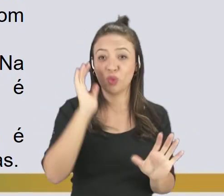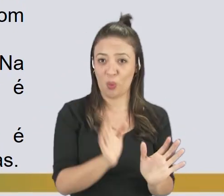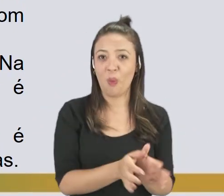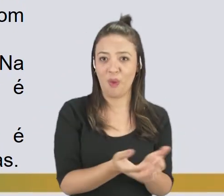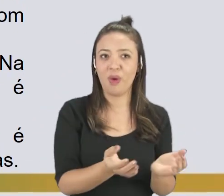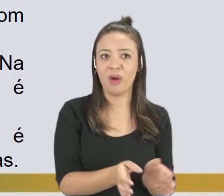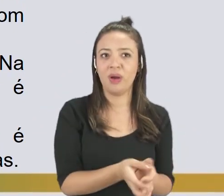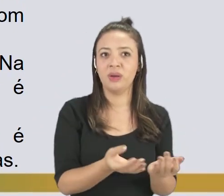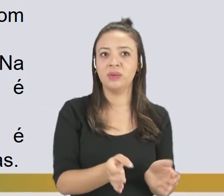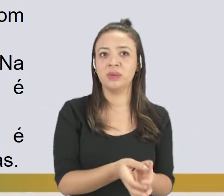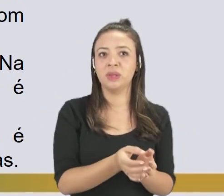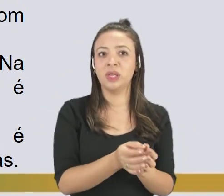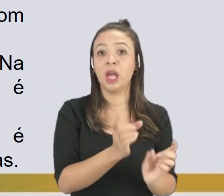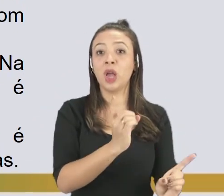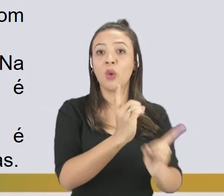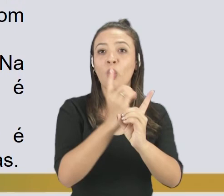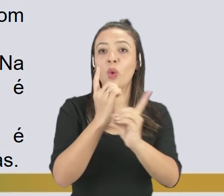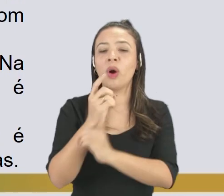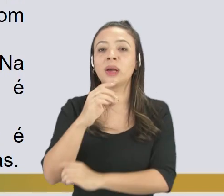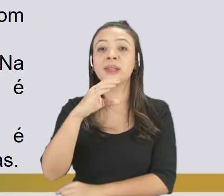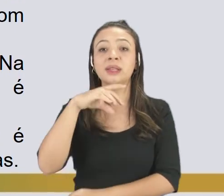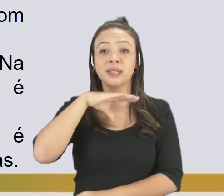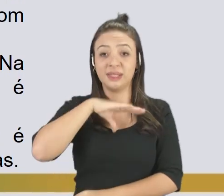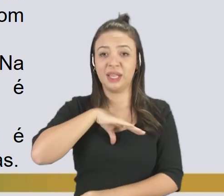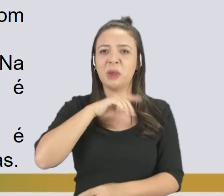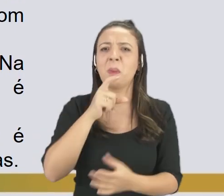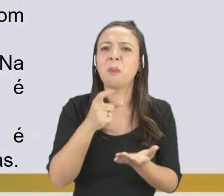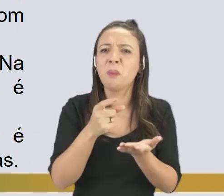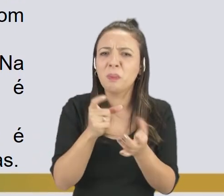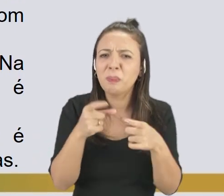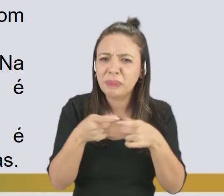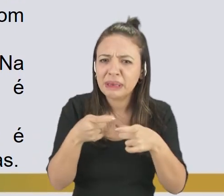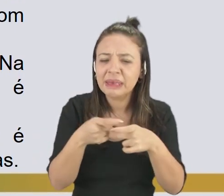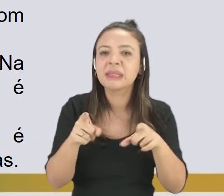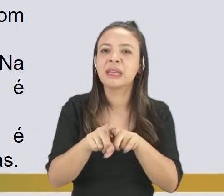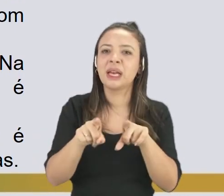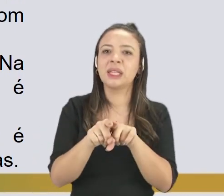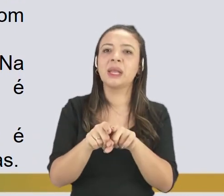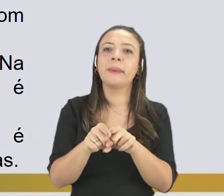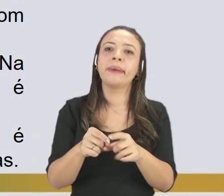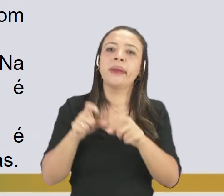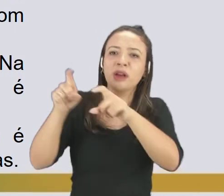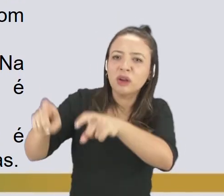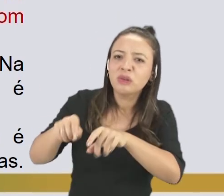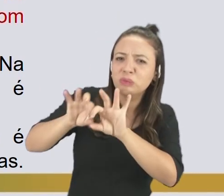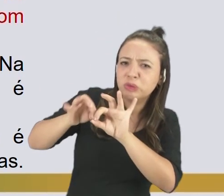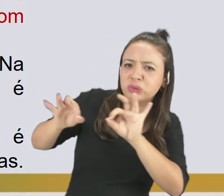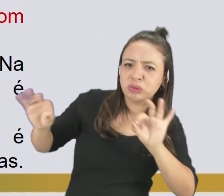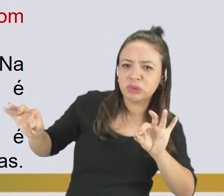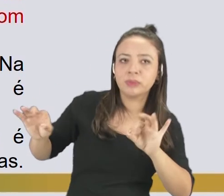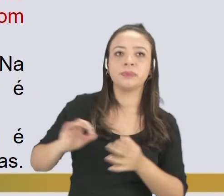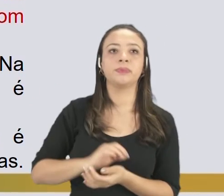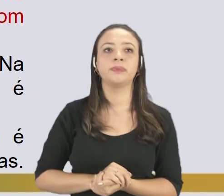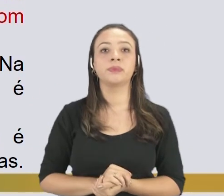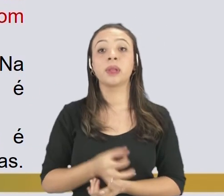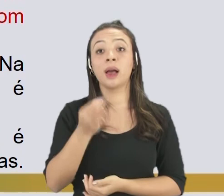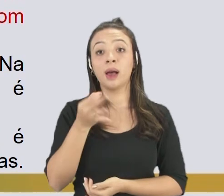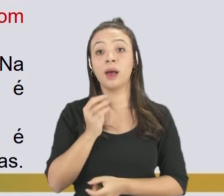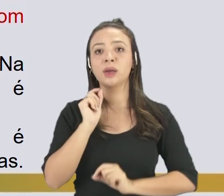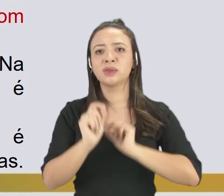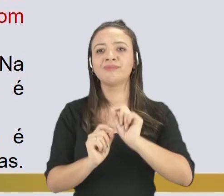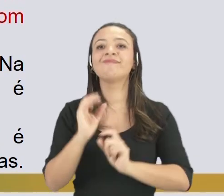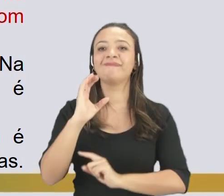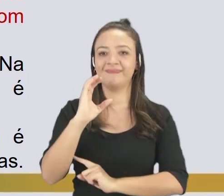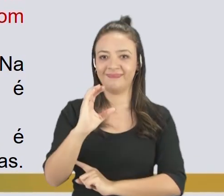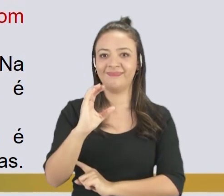pobreza é encontrada em pequenas cidades e propriedades rurais isoladas. Vamos para a resposta? A resposta certa é a